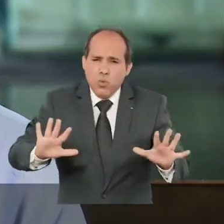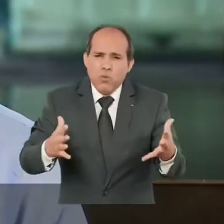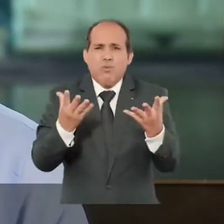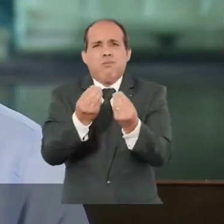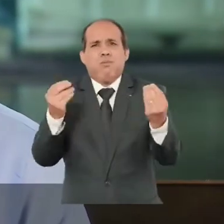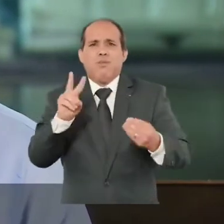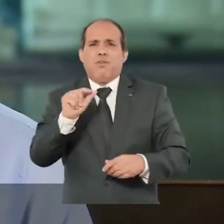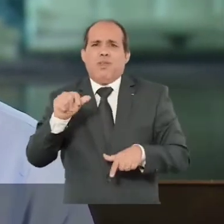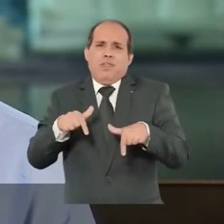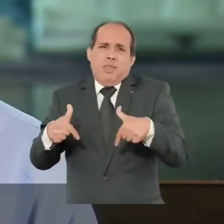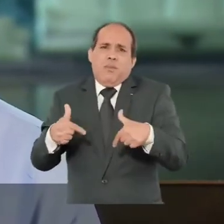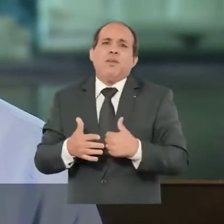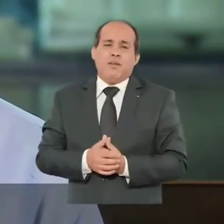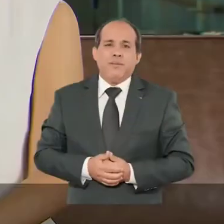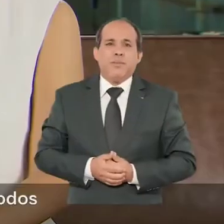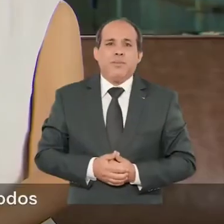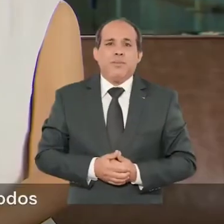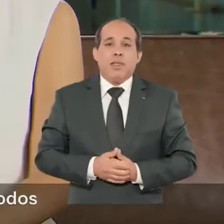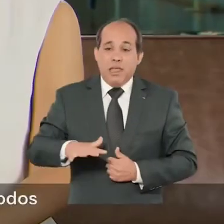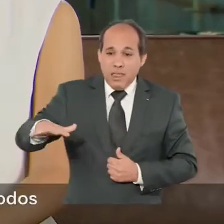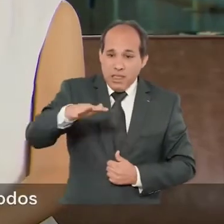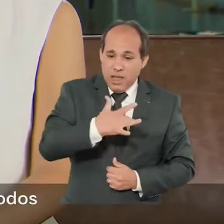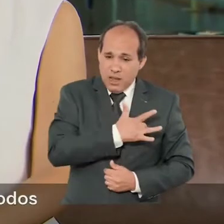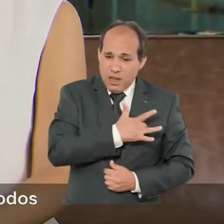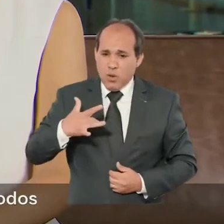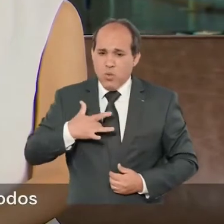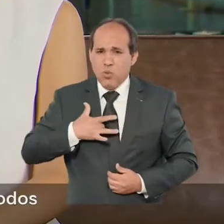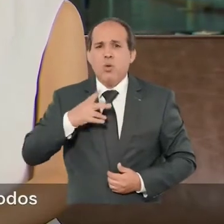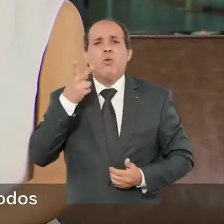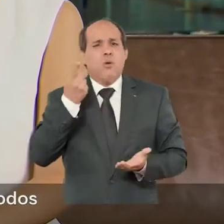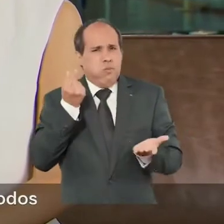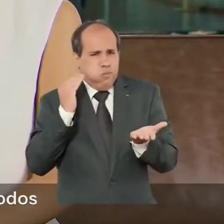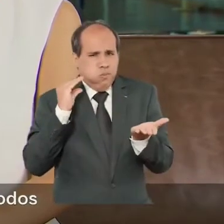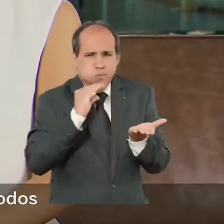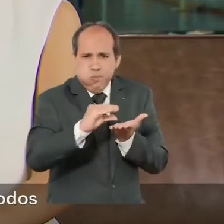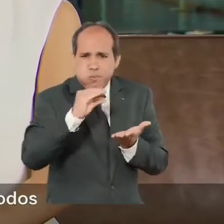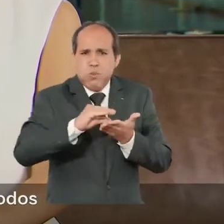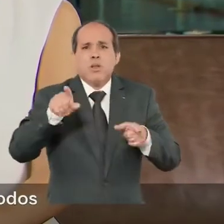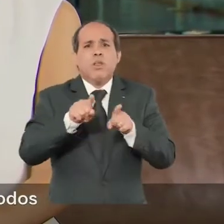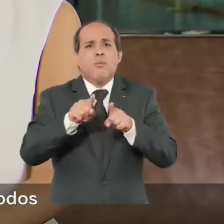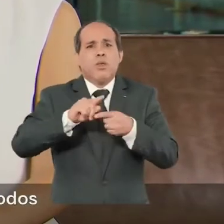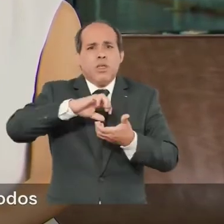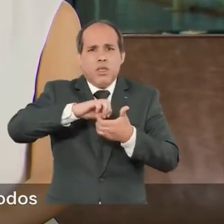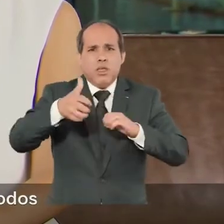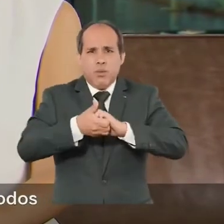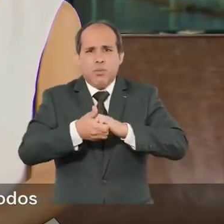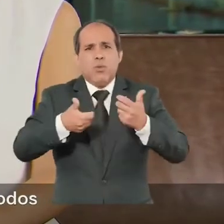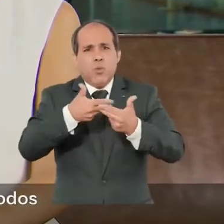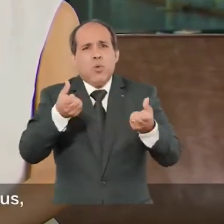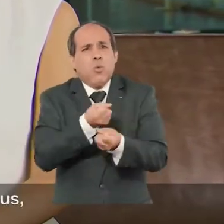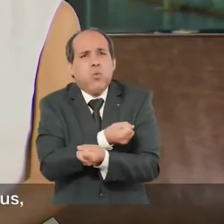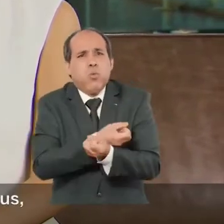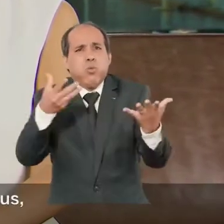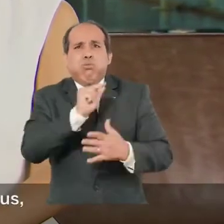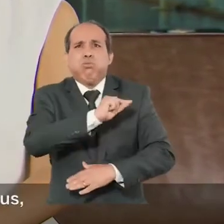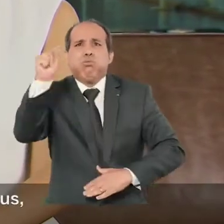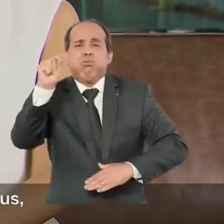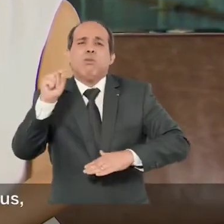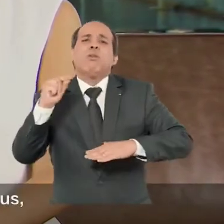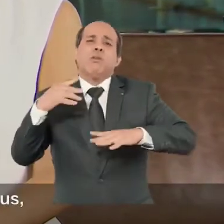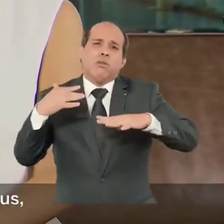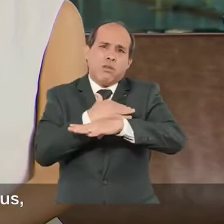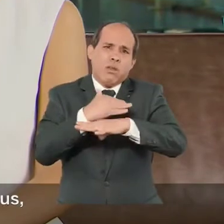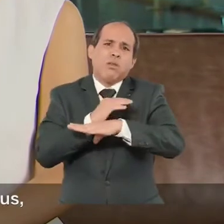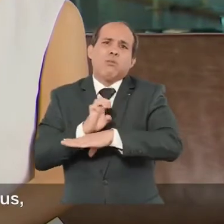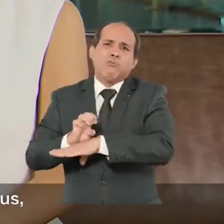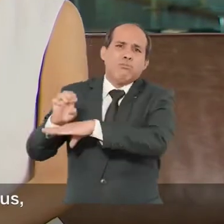salvando milhões de empregos na saúde não faltarão recursos e equipamentos para todos os estados e municípios